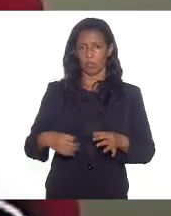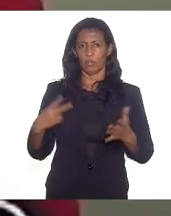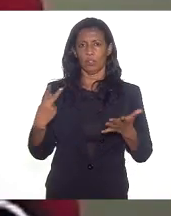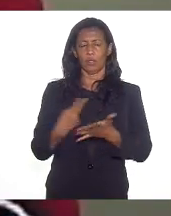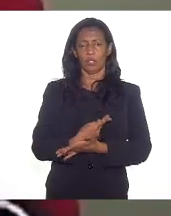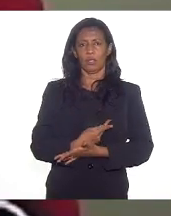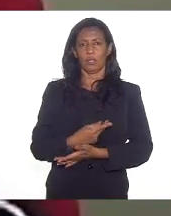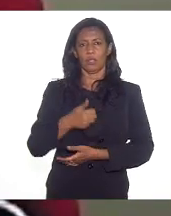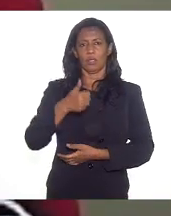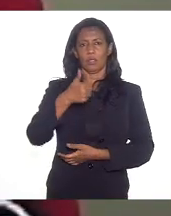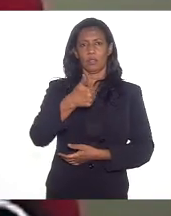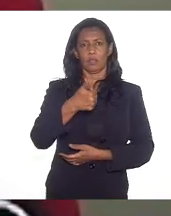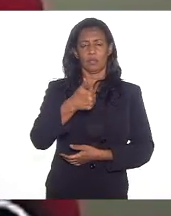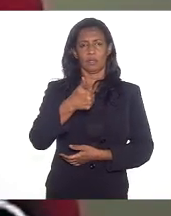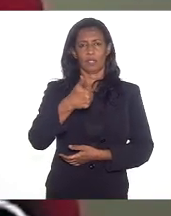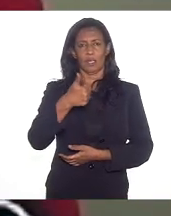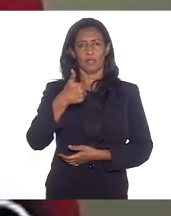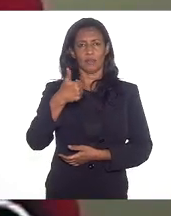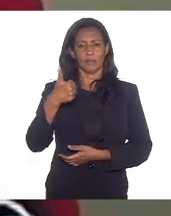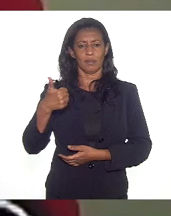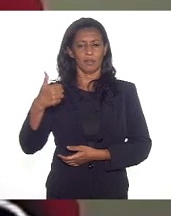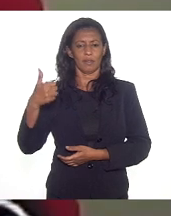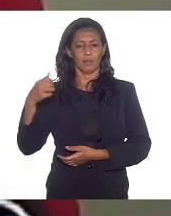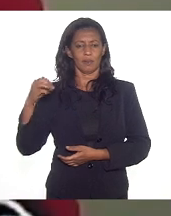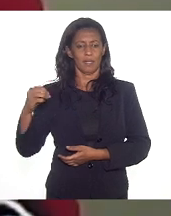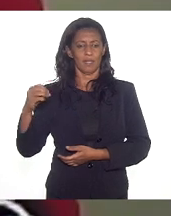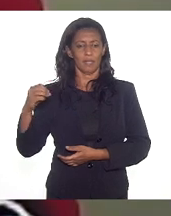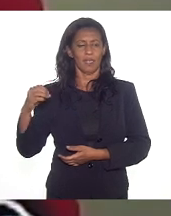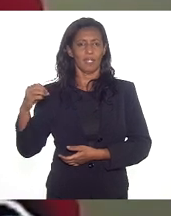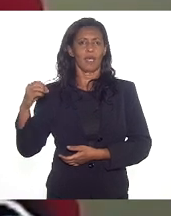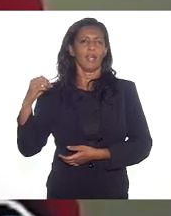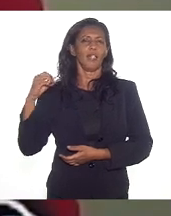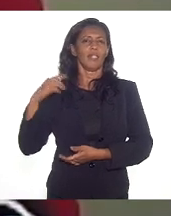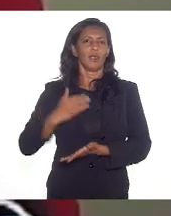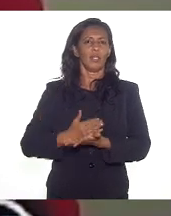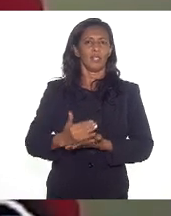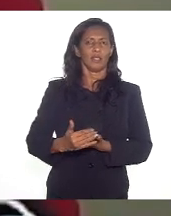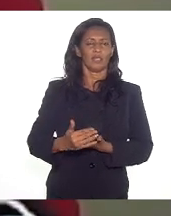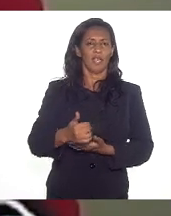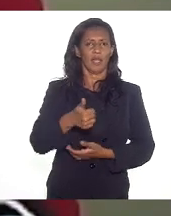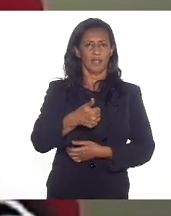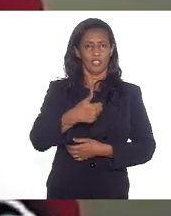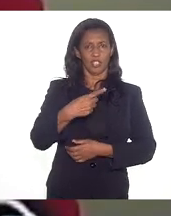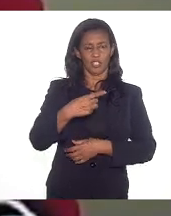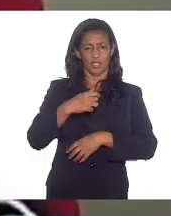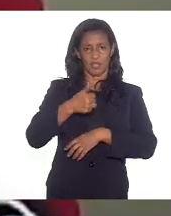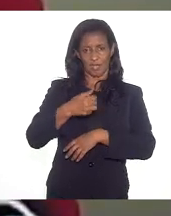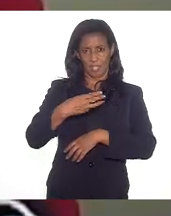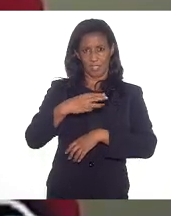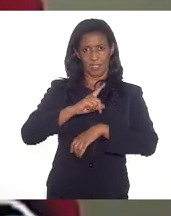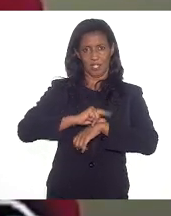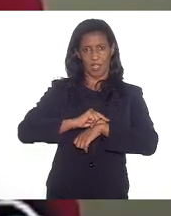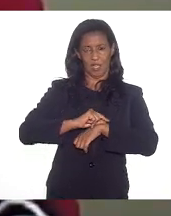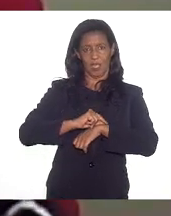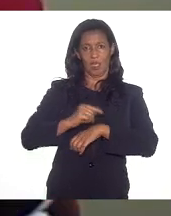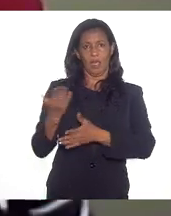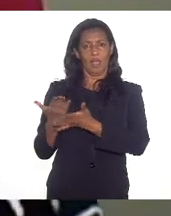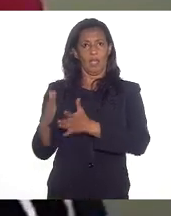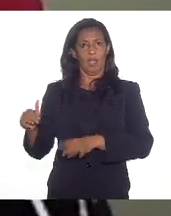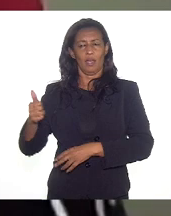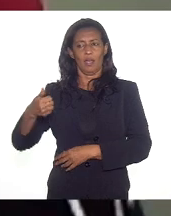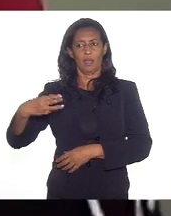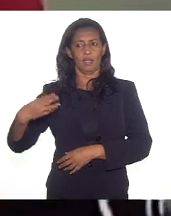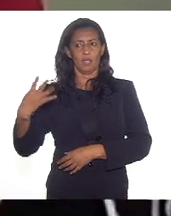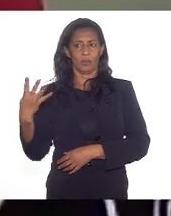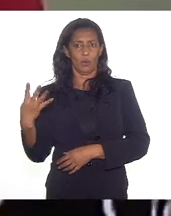na 113ª sessão extraordinária, que, iniciada às 13 horas e 6 minutos, encerrou-se às 13